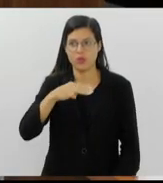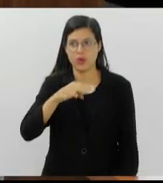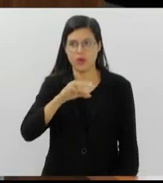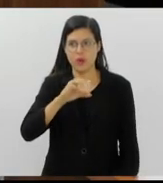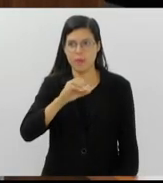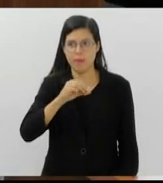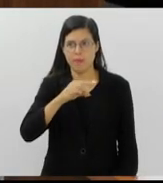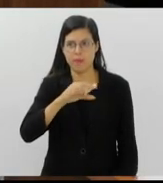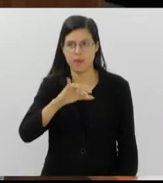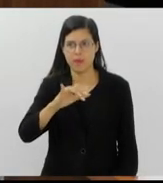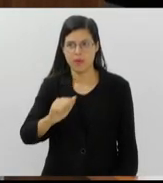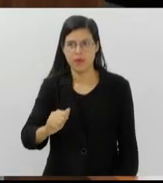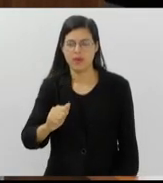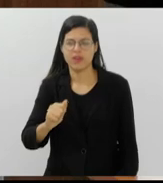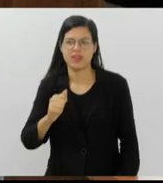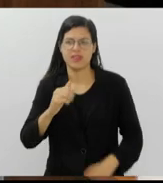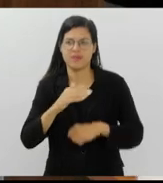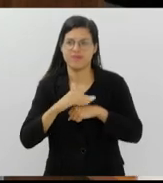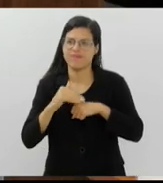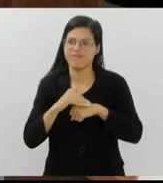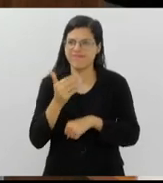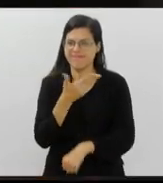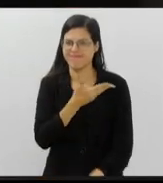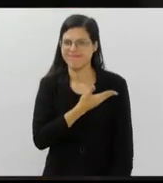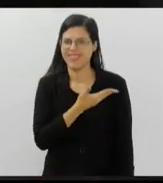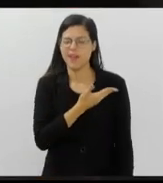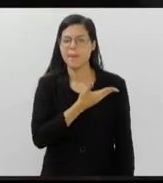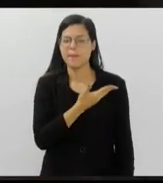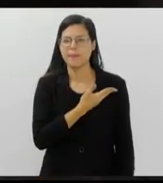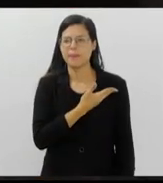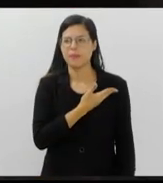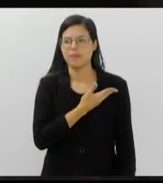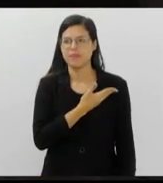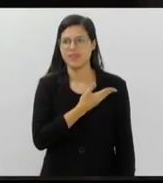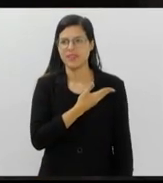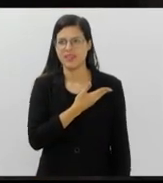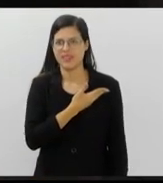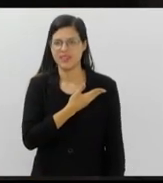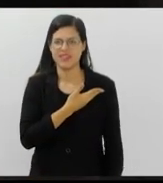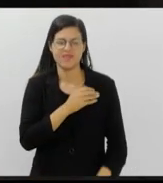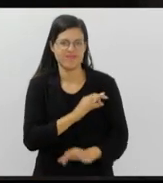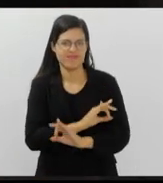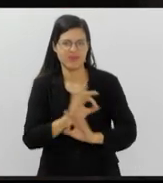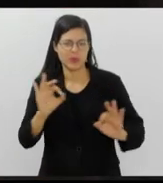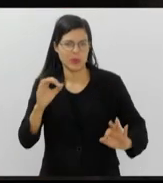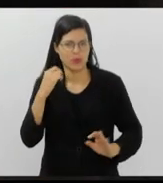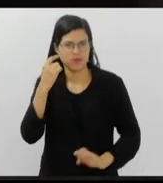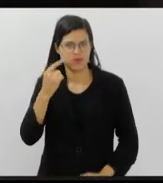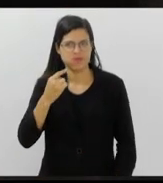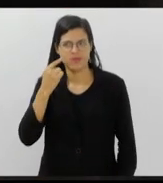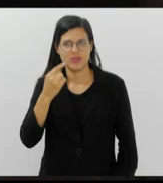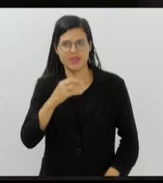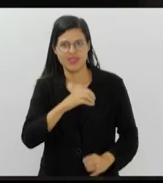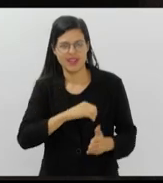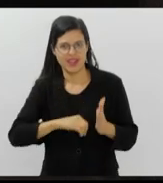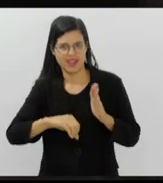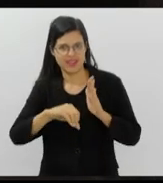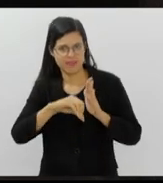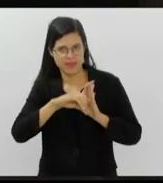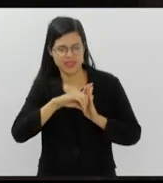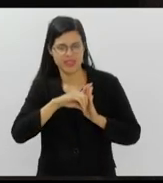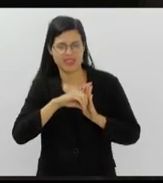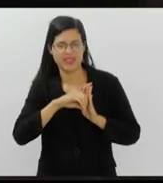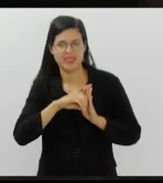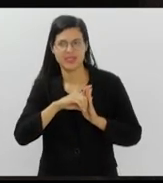minha queridíssima amiga e brilhante advogada criminalista, que com ela